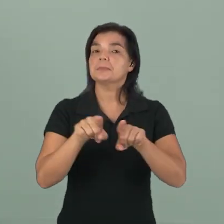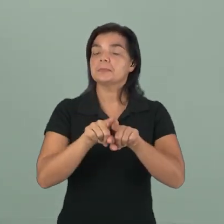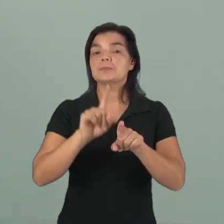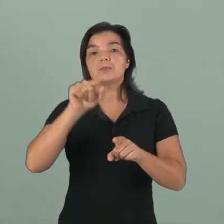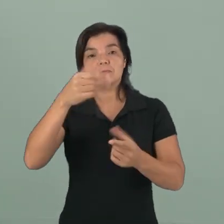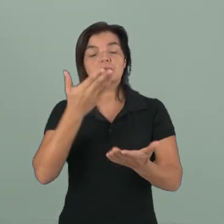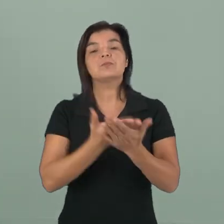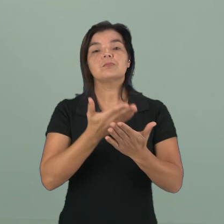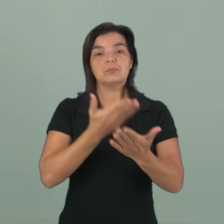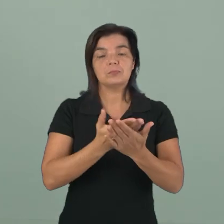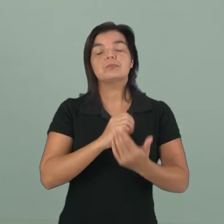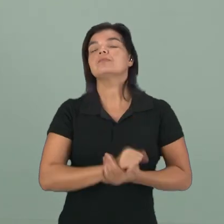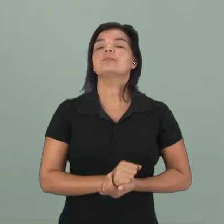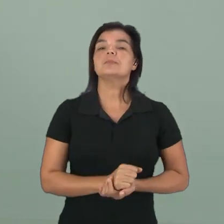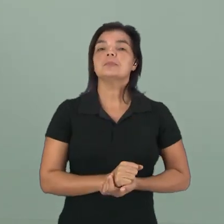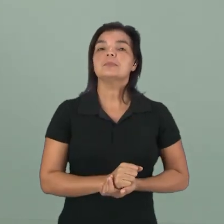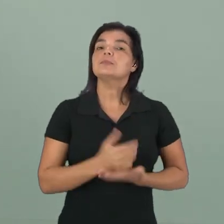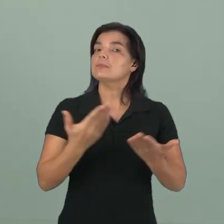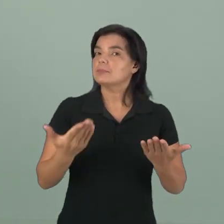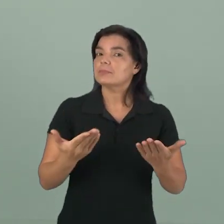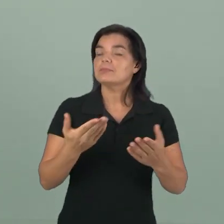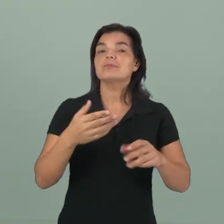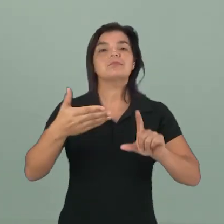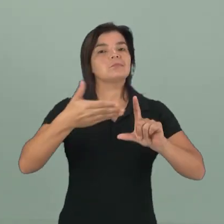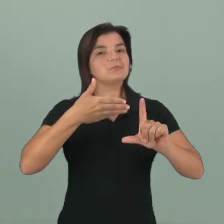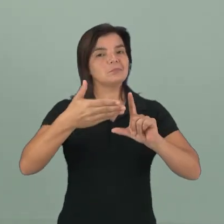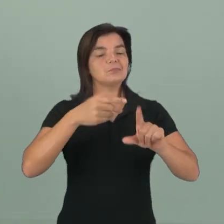as audioaulas, ouvir as audioaulas. Então